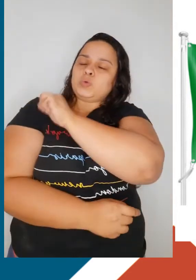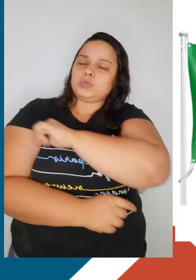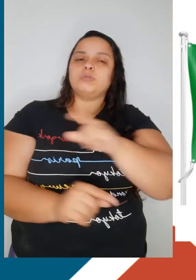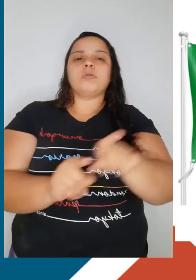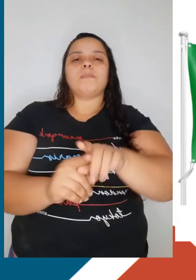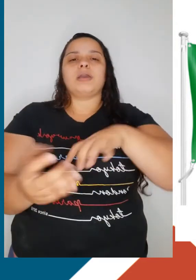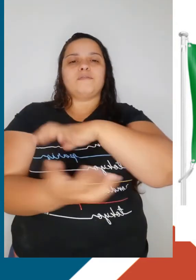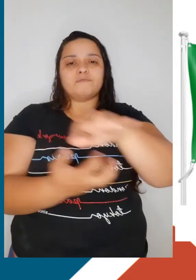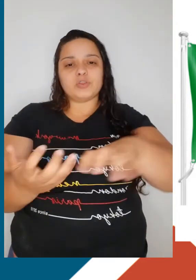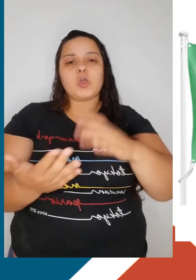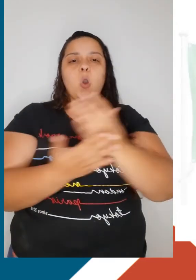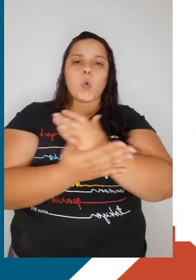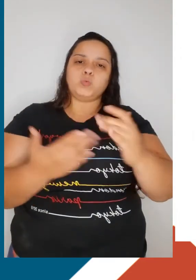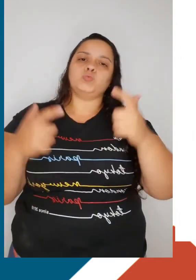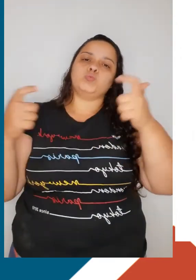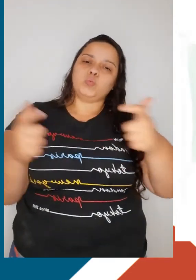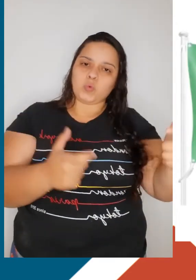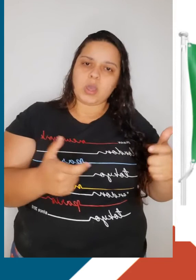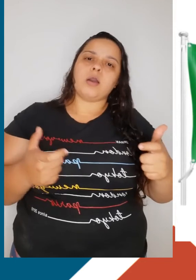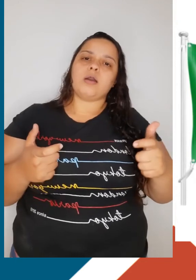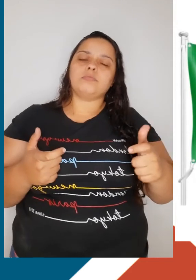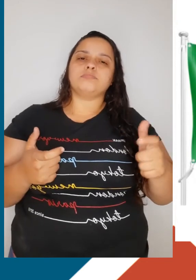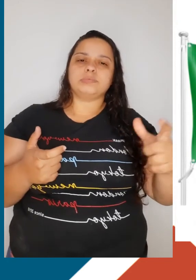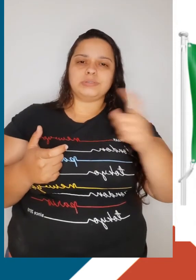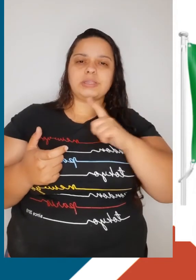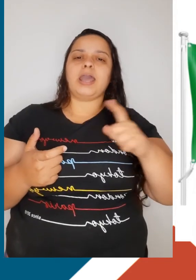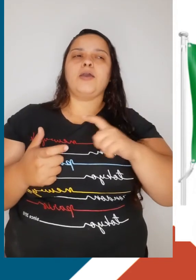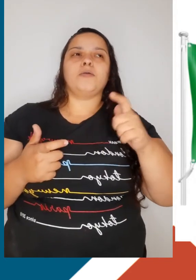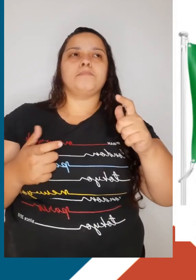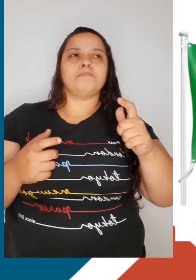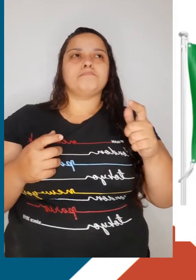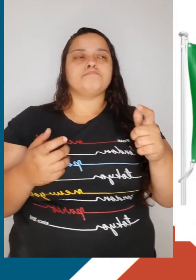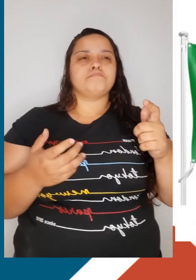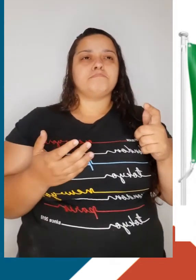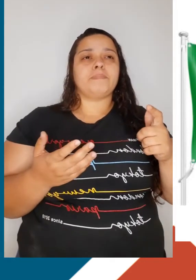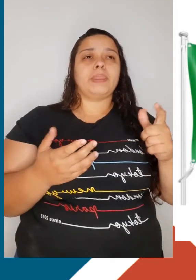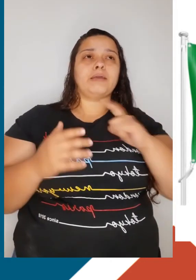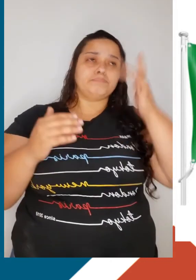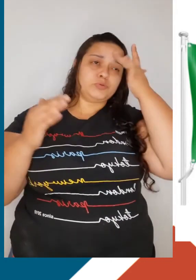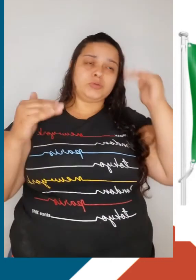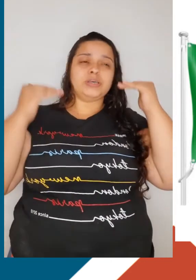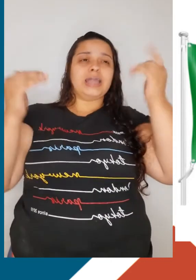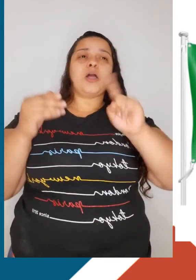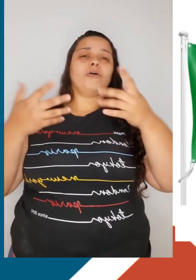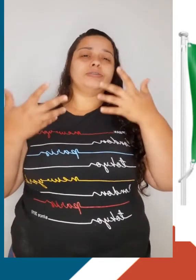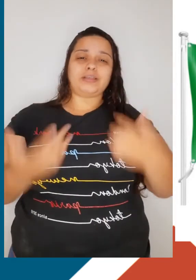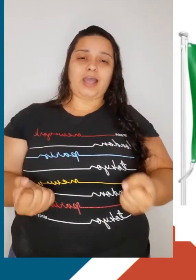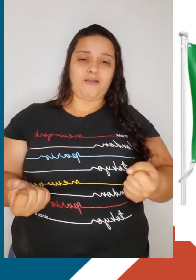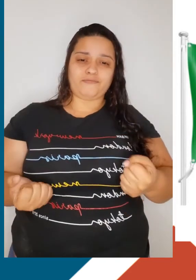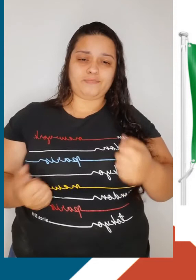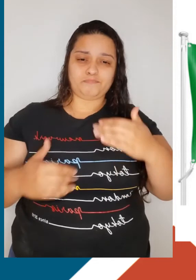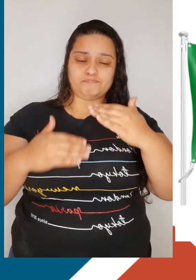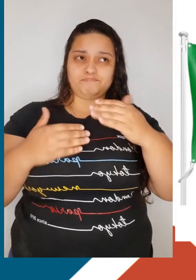Janeiro. Houve conflitos em algumas regiões, diante de parte das elites que não aceitavam o